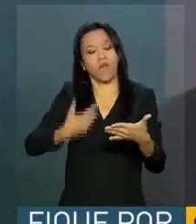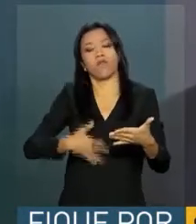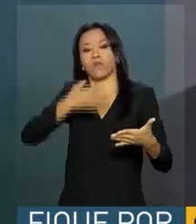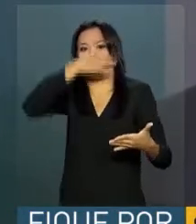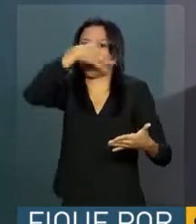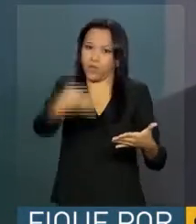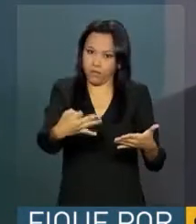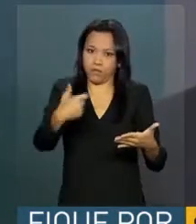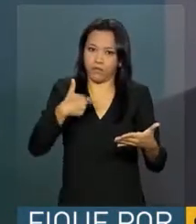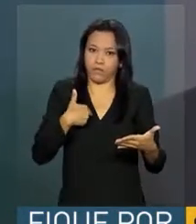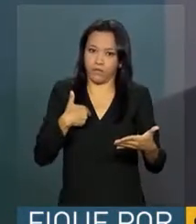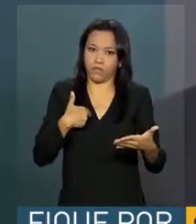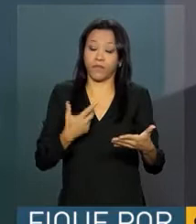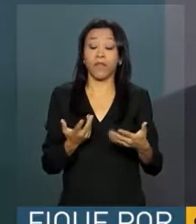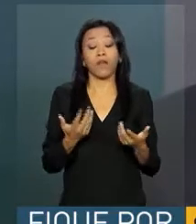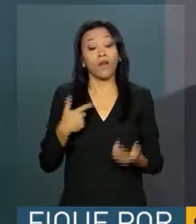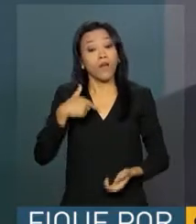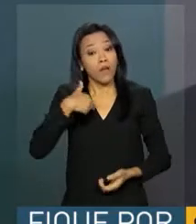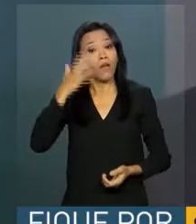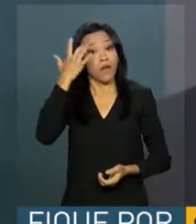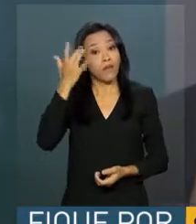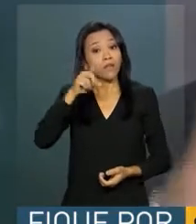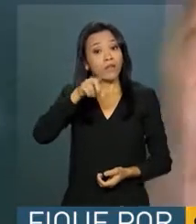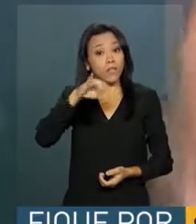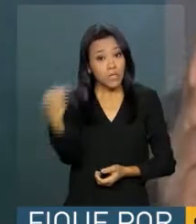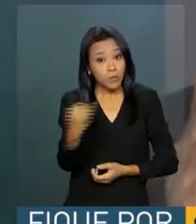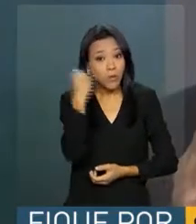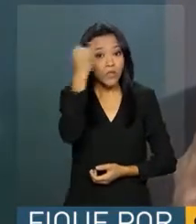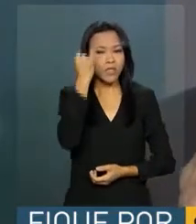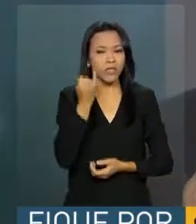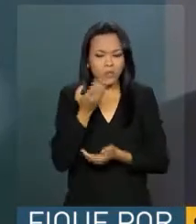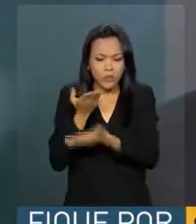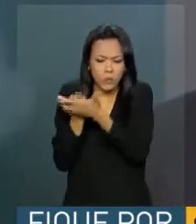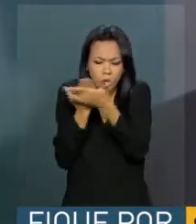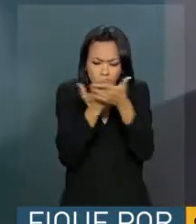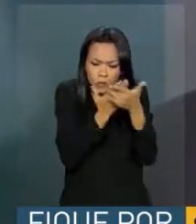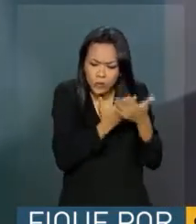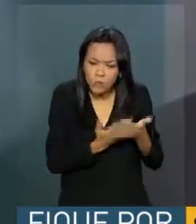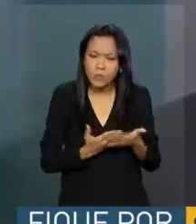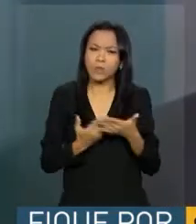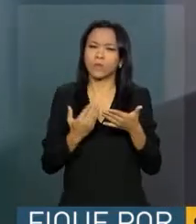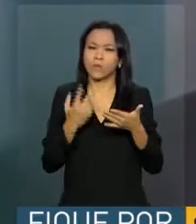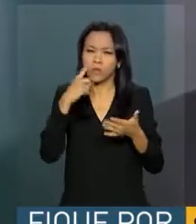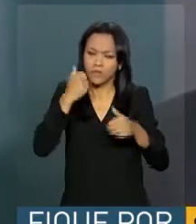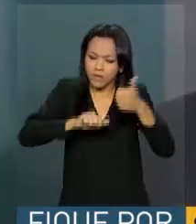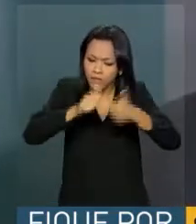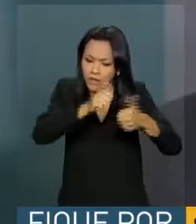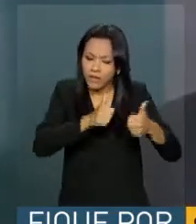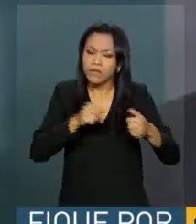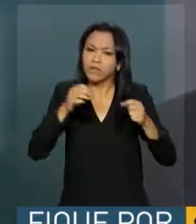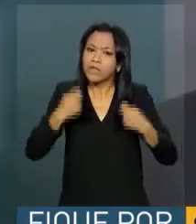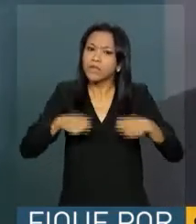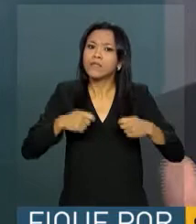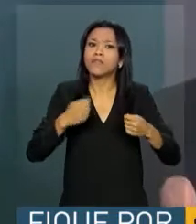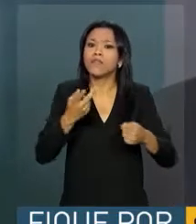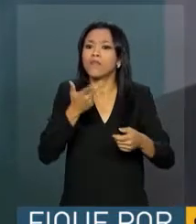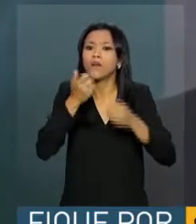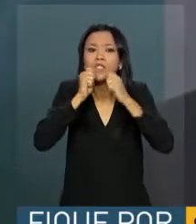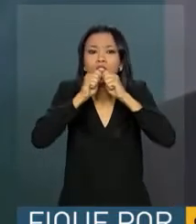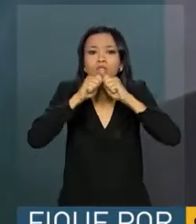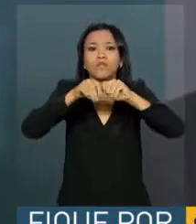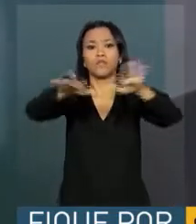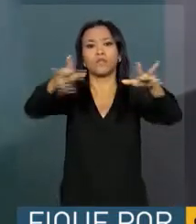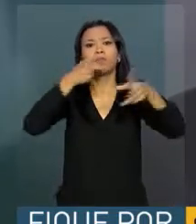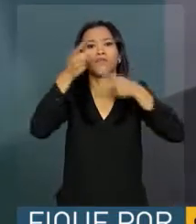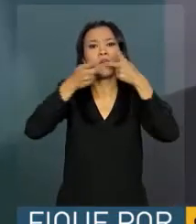Agora, é importante, eu acho, de que os estudos sejam mencionados, de maneira que todos possam